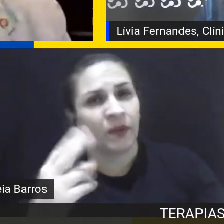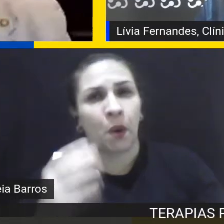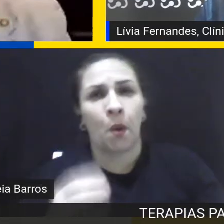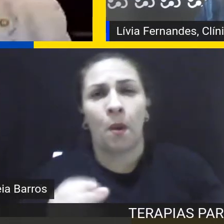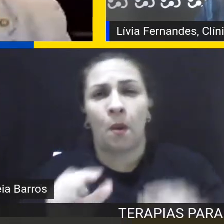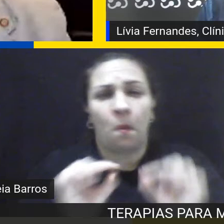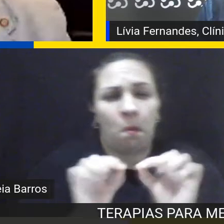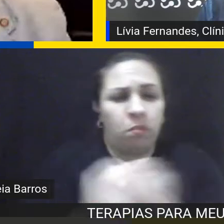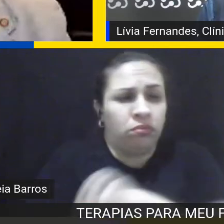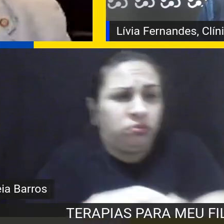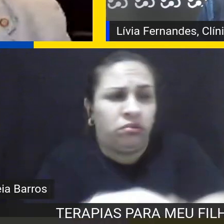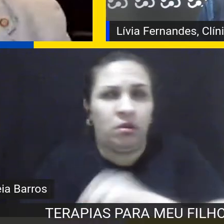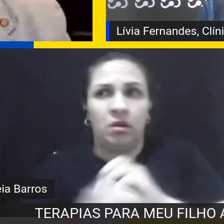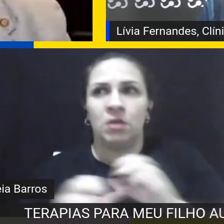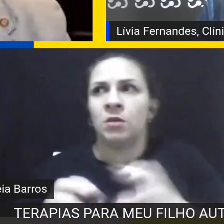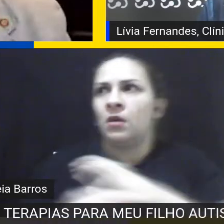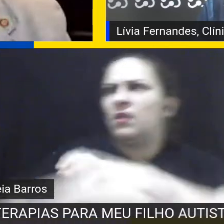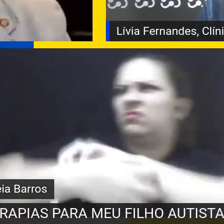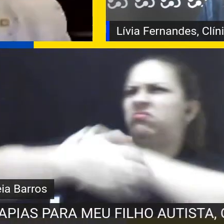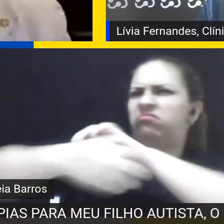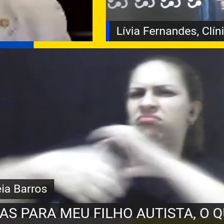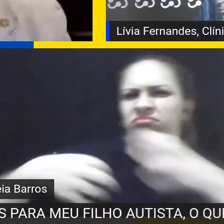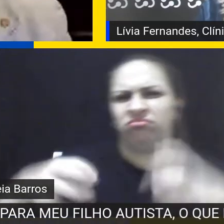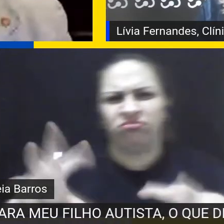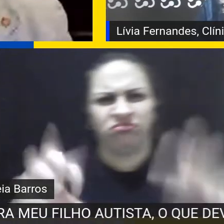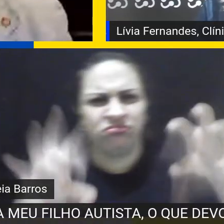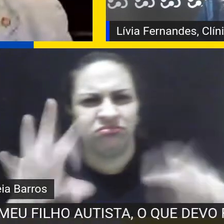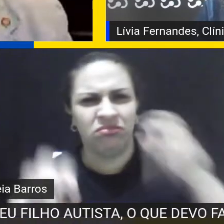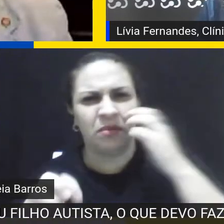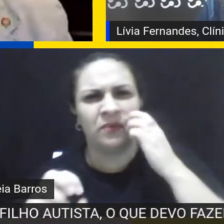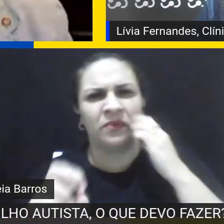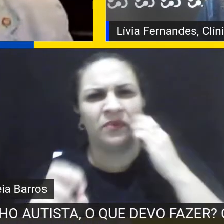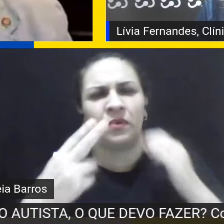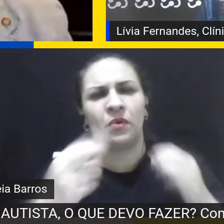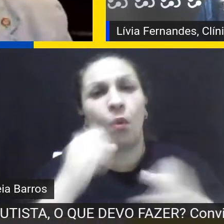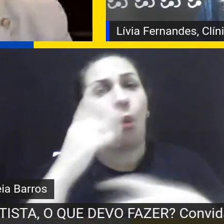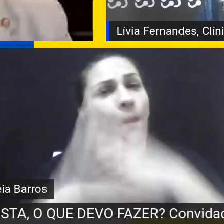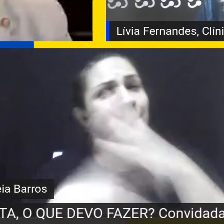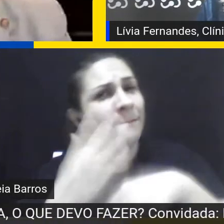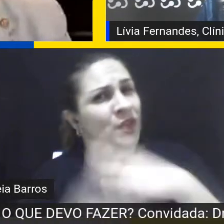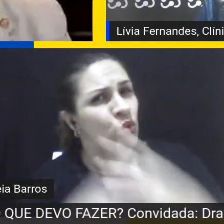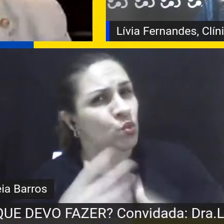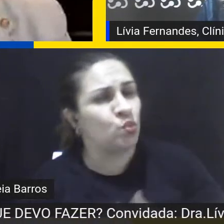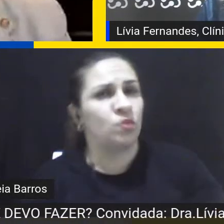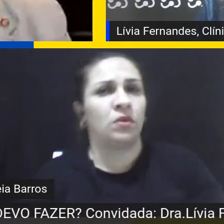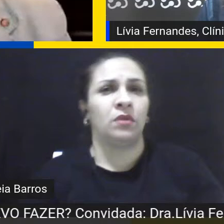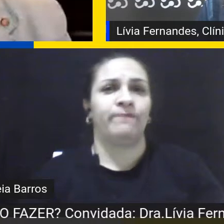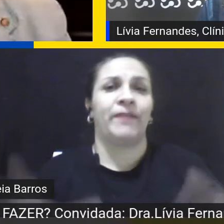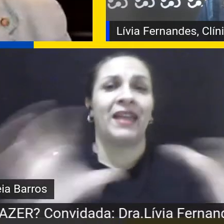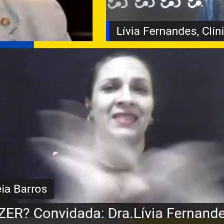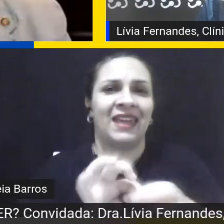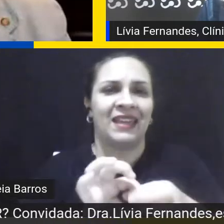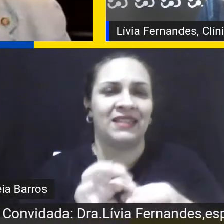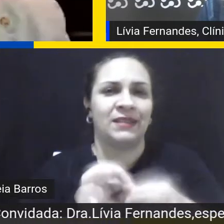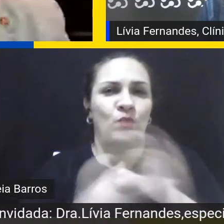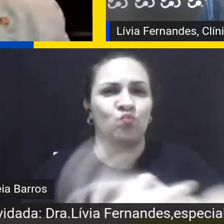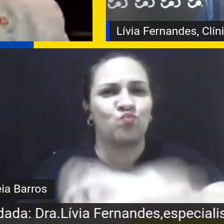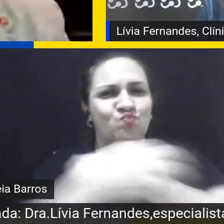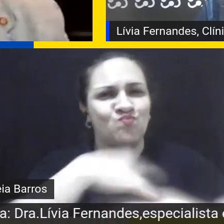são hipossensíveis, ou são mistos. A integração sensorial, ela pode